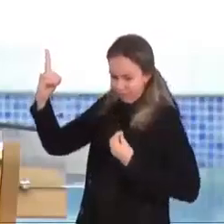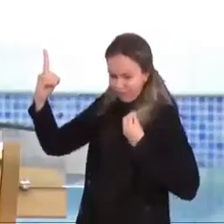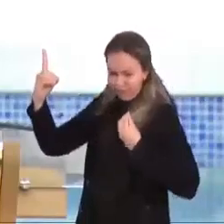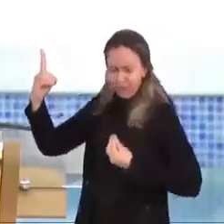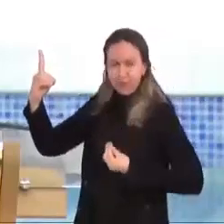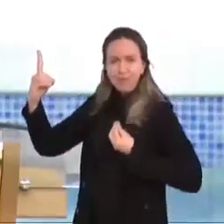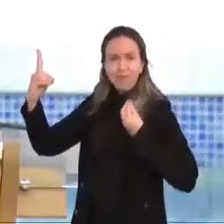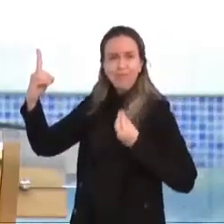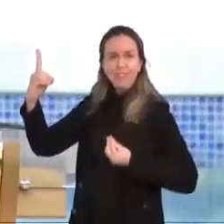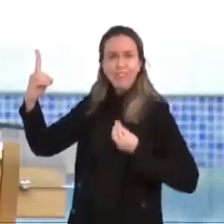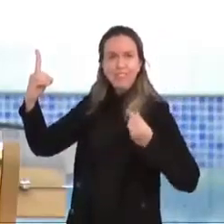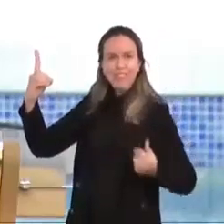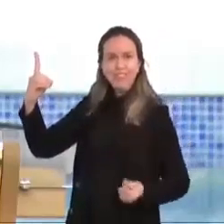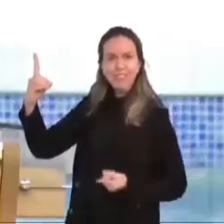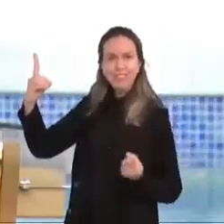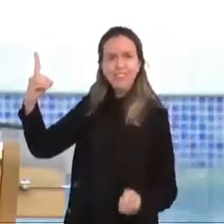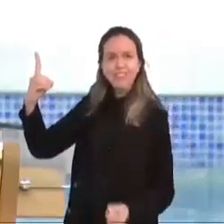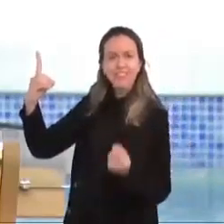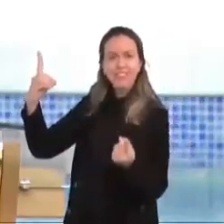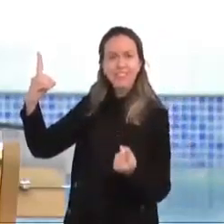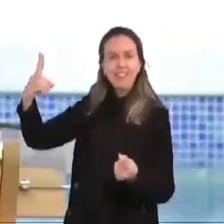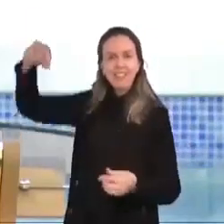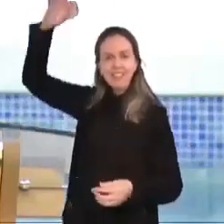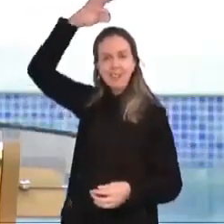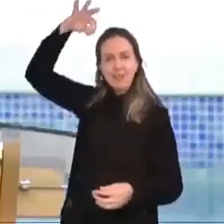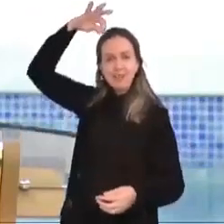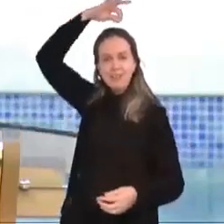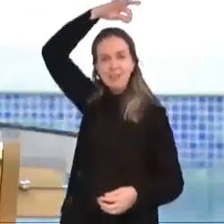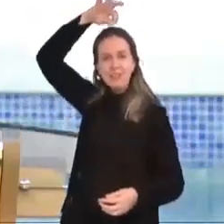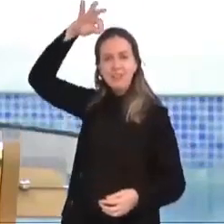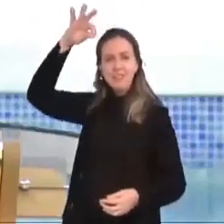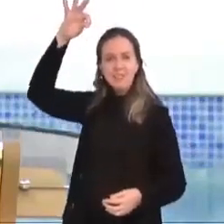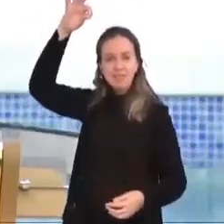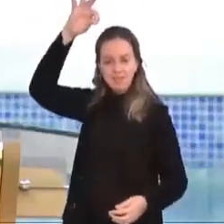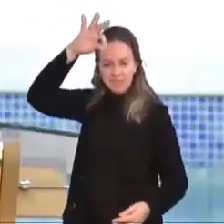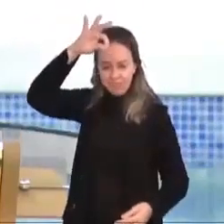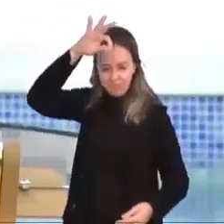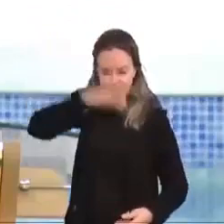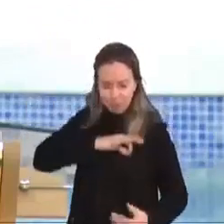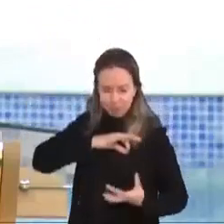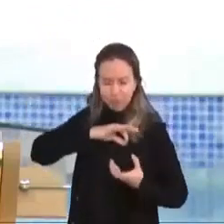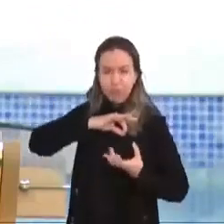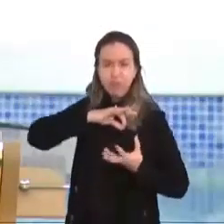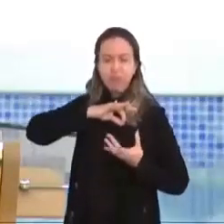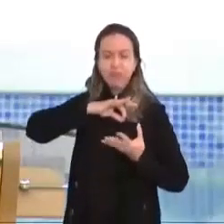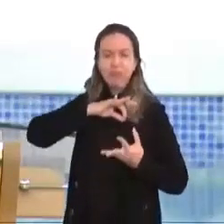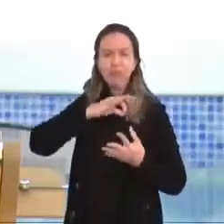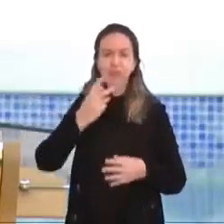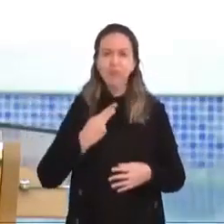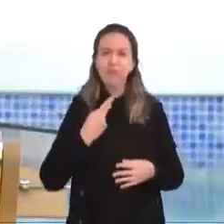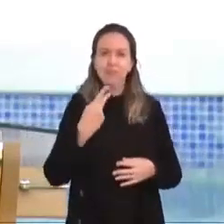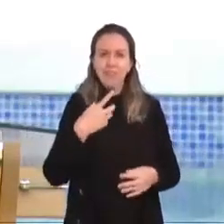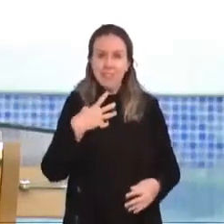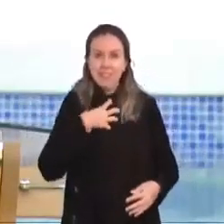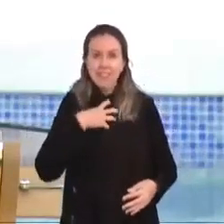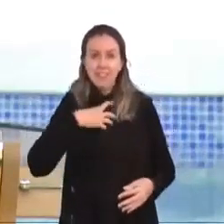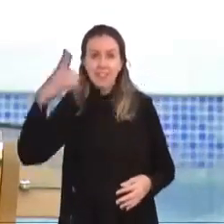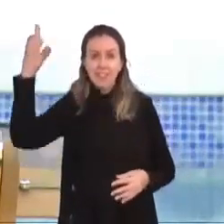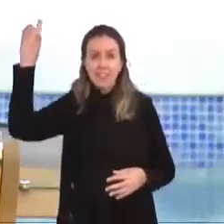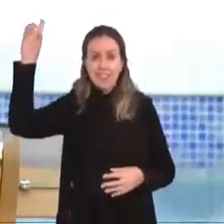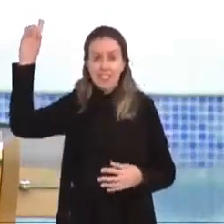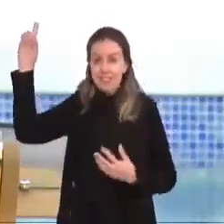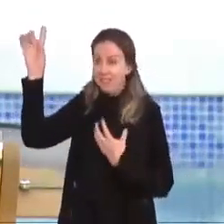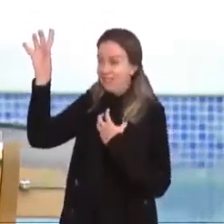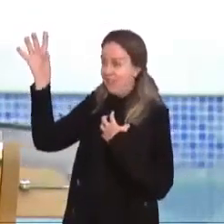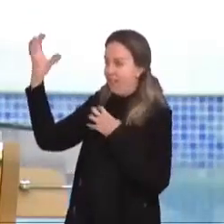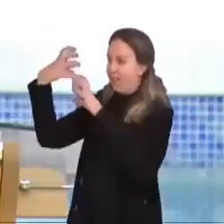e espirituais da parte de Deus. Só quem reconhece essa verdade, aproveite e dê o melhor